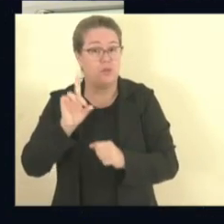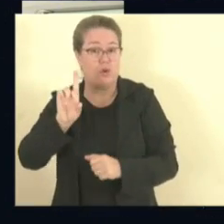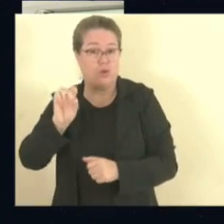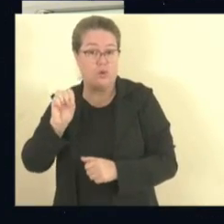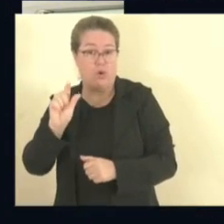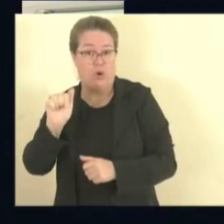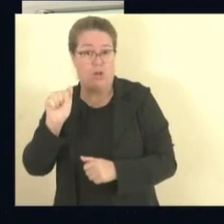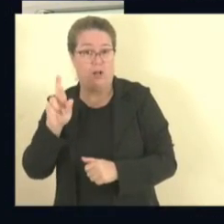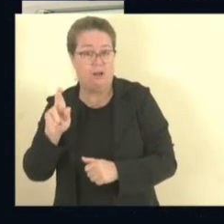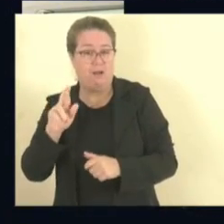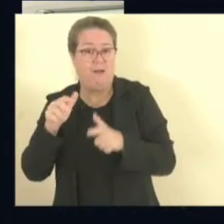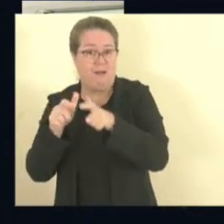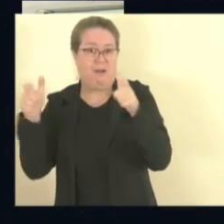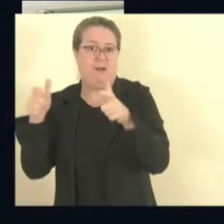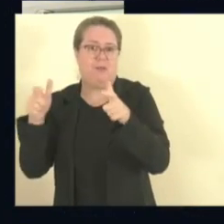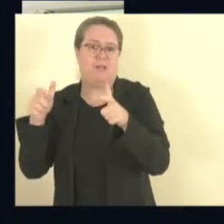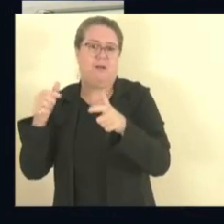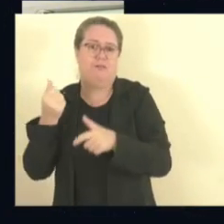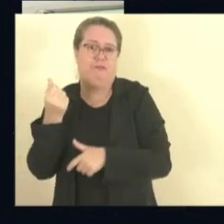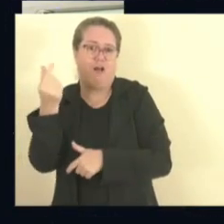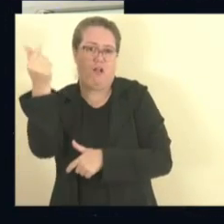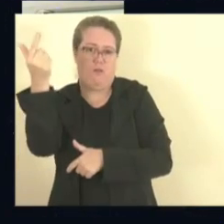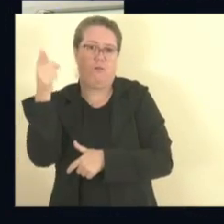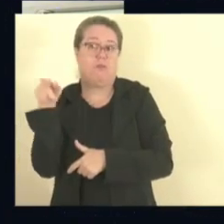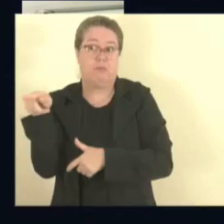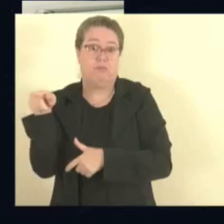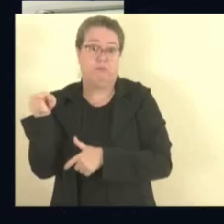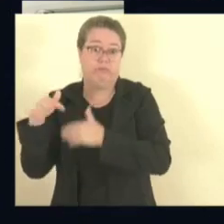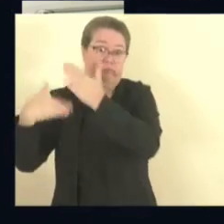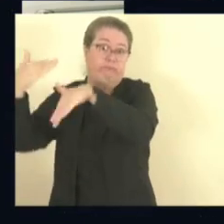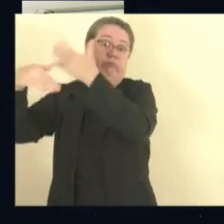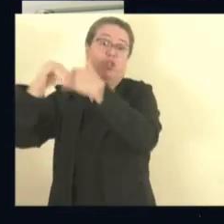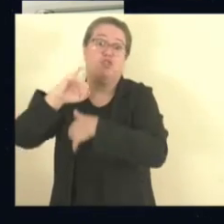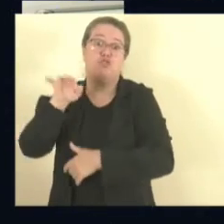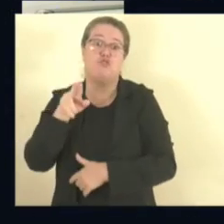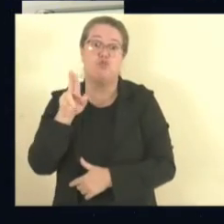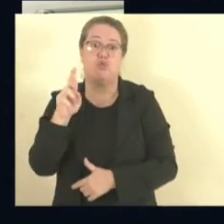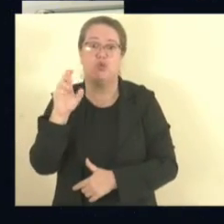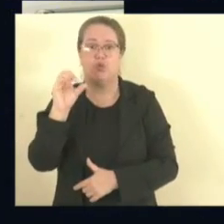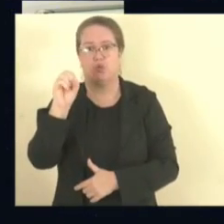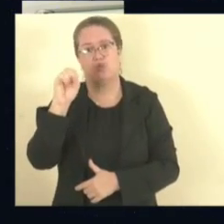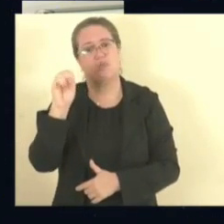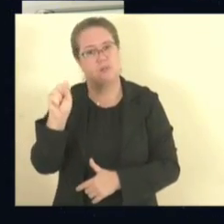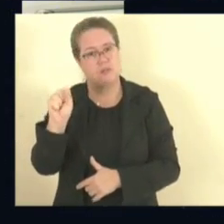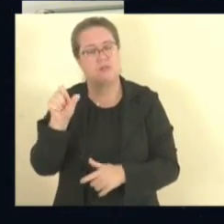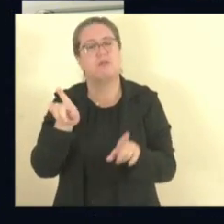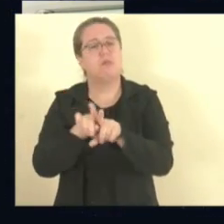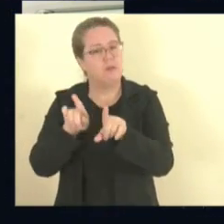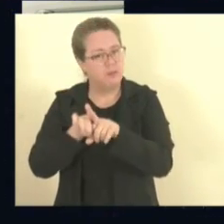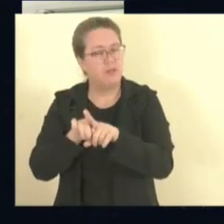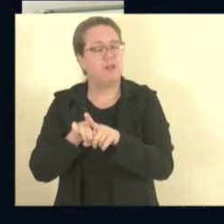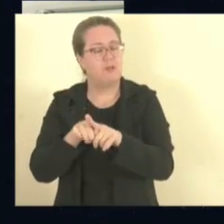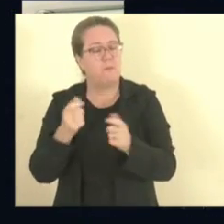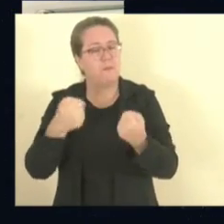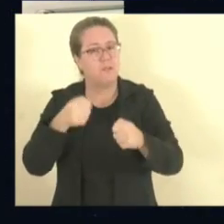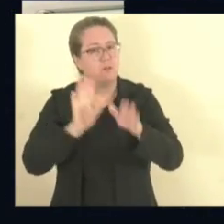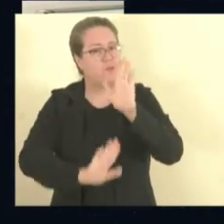as finanças de futuros governos do Estado do Espírito Santo. Então, fica aqui só o meu comentário.